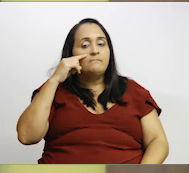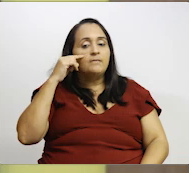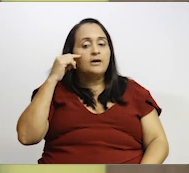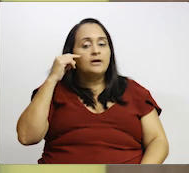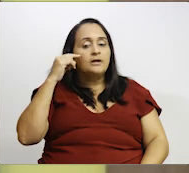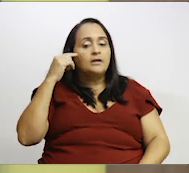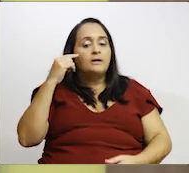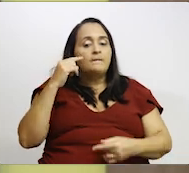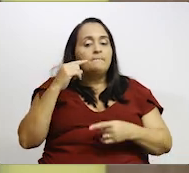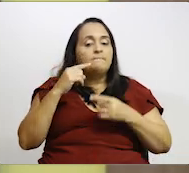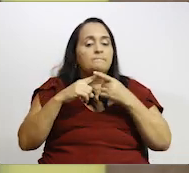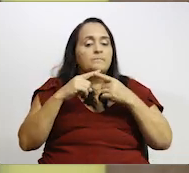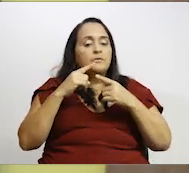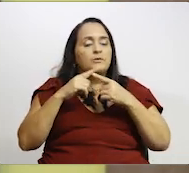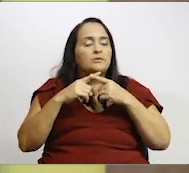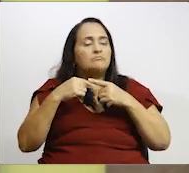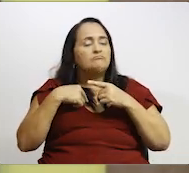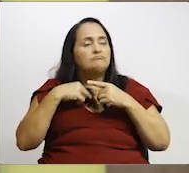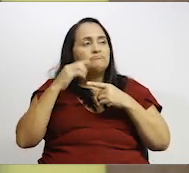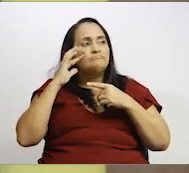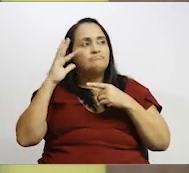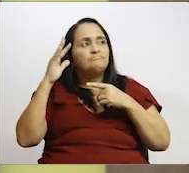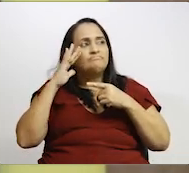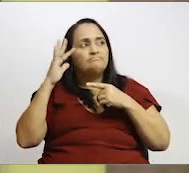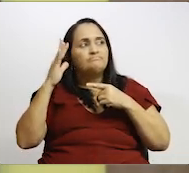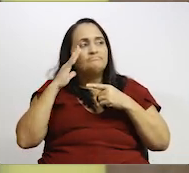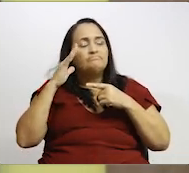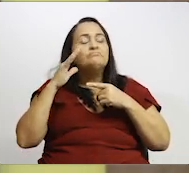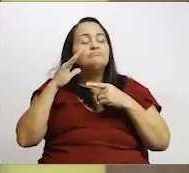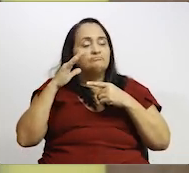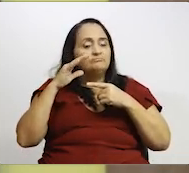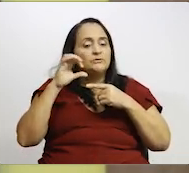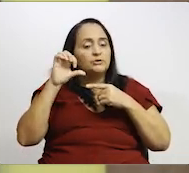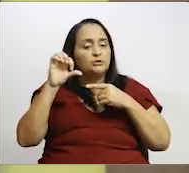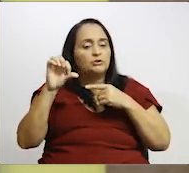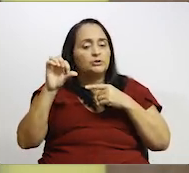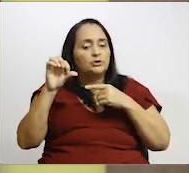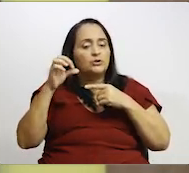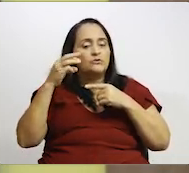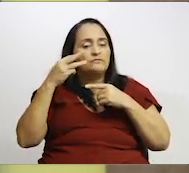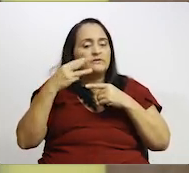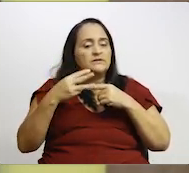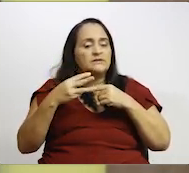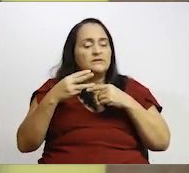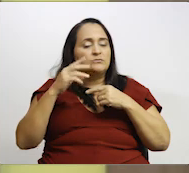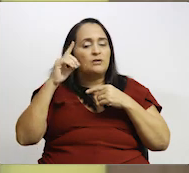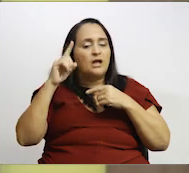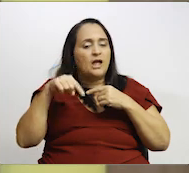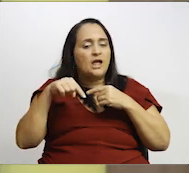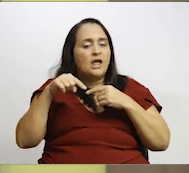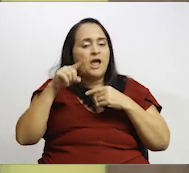que 9 terços é a bolinha amarela. 9 terços.